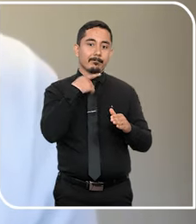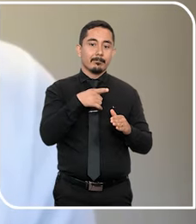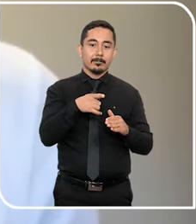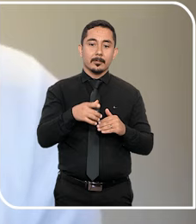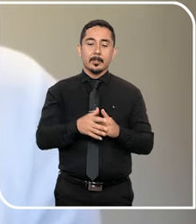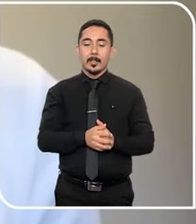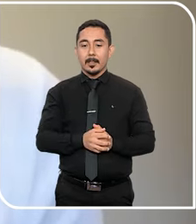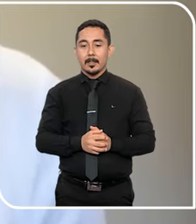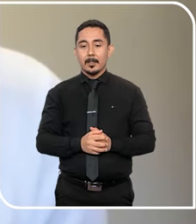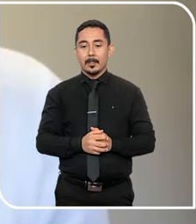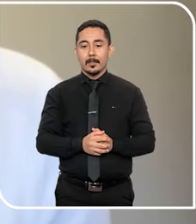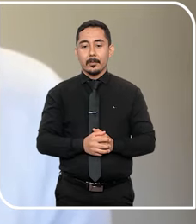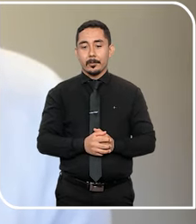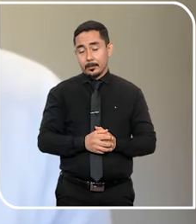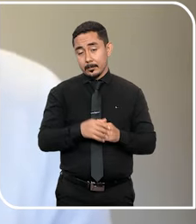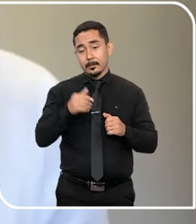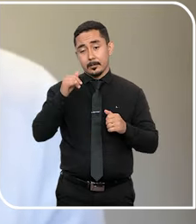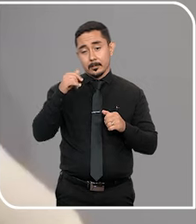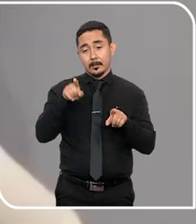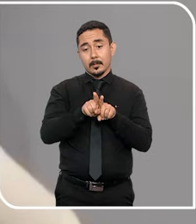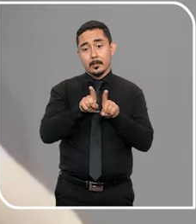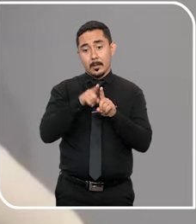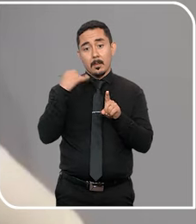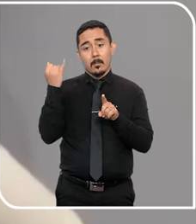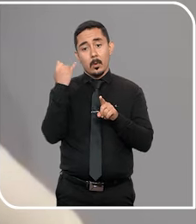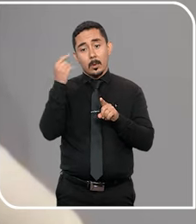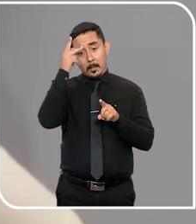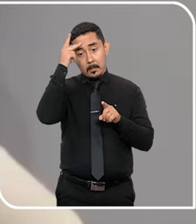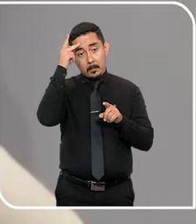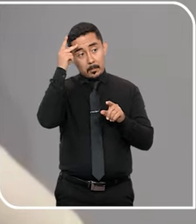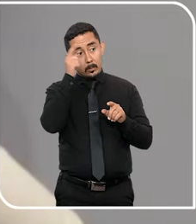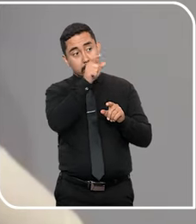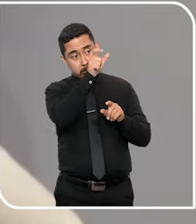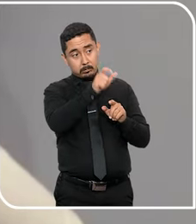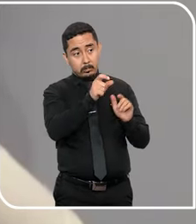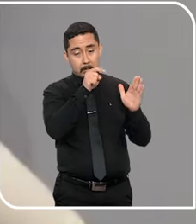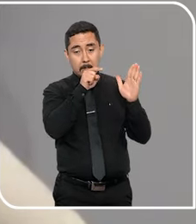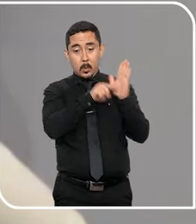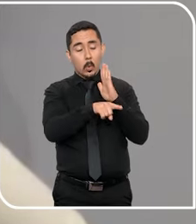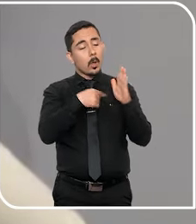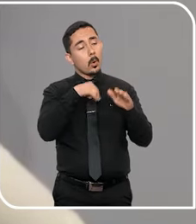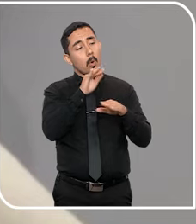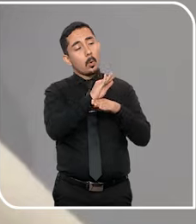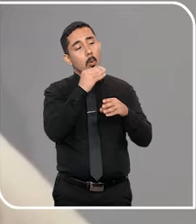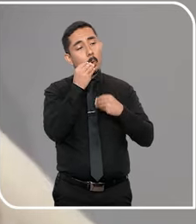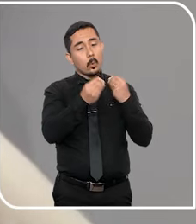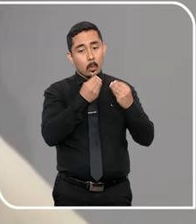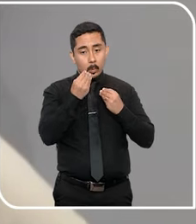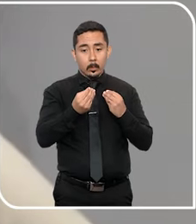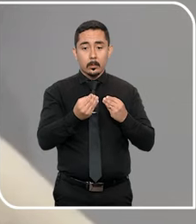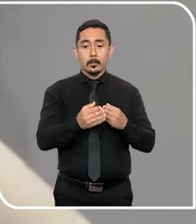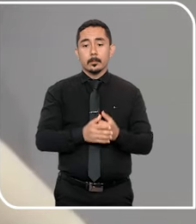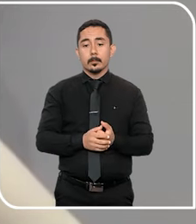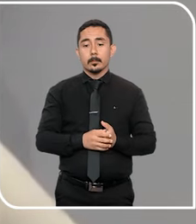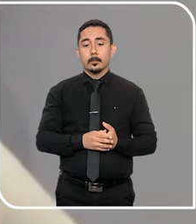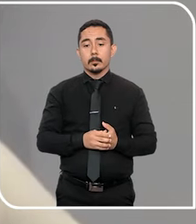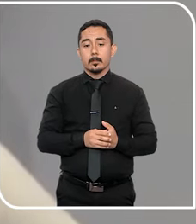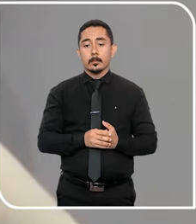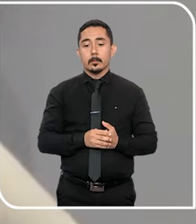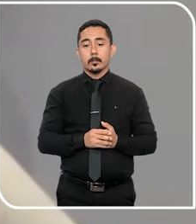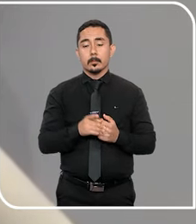exatamente eu acho também muito importante né Natália perguntar pra pessoa né como eu posso te ajudar